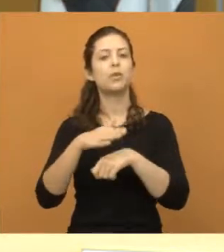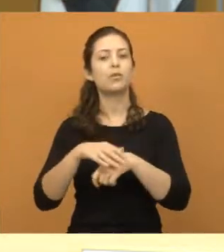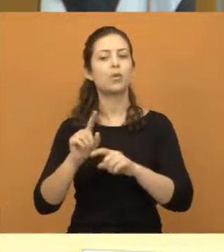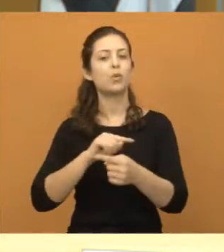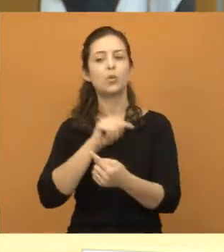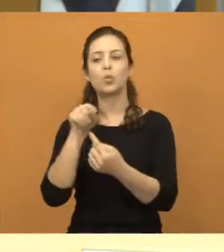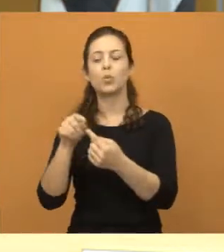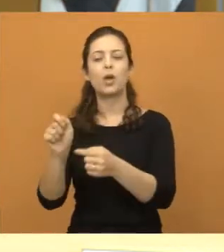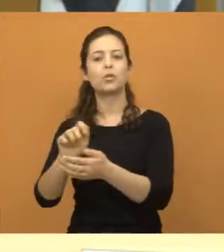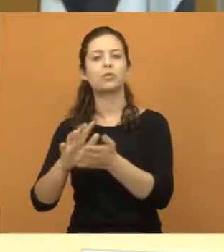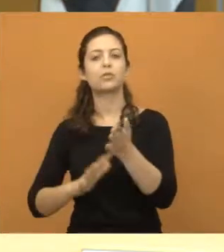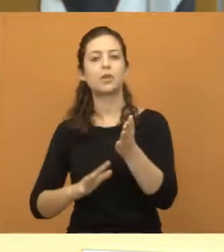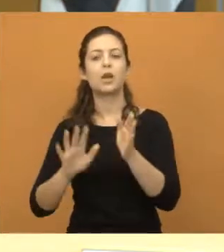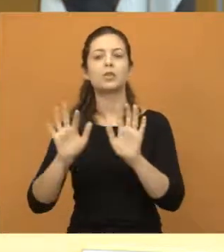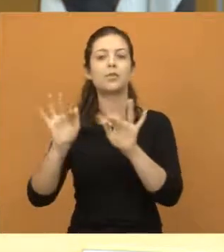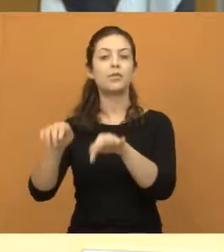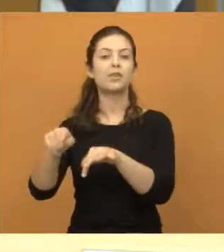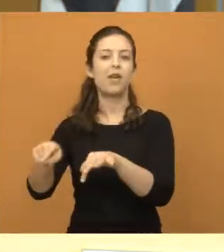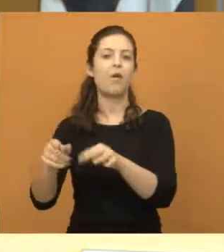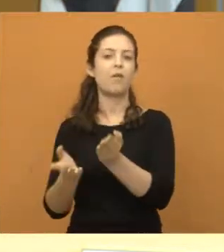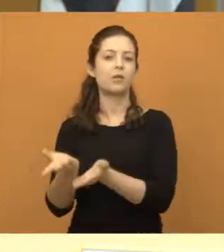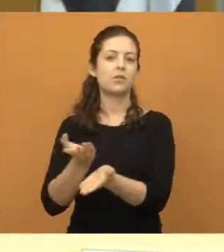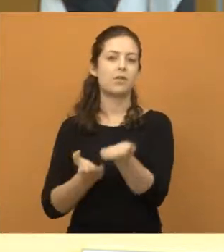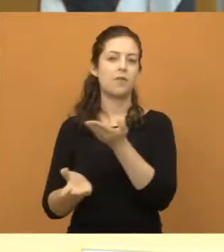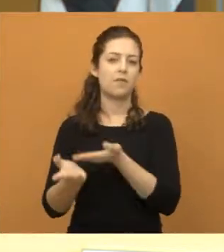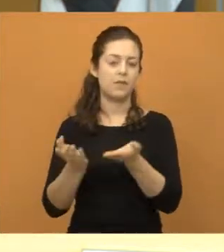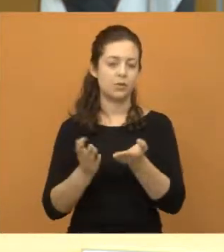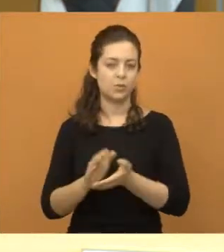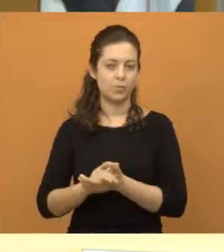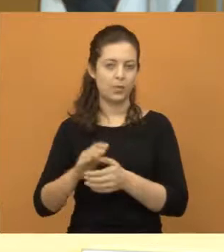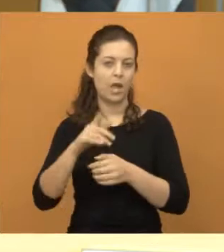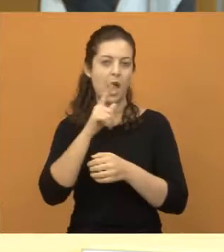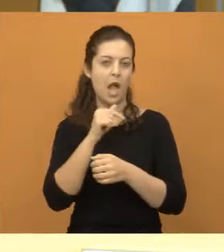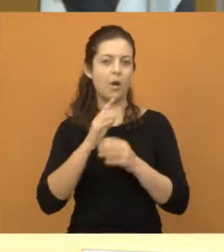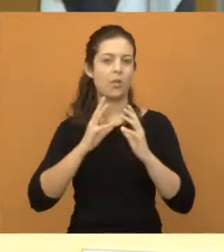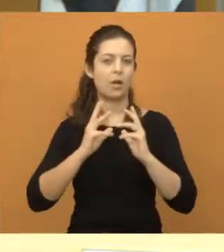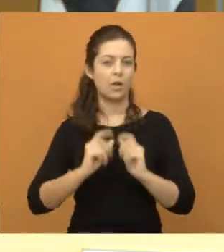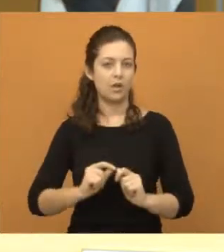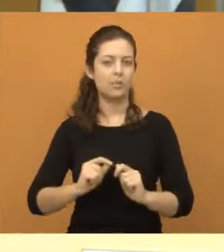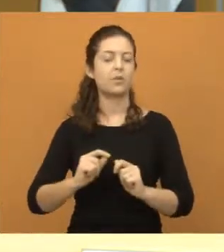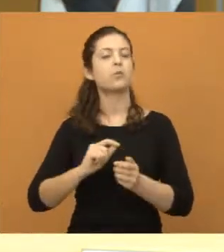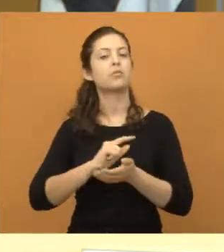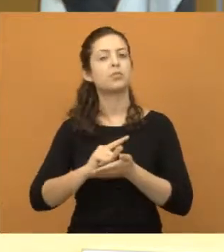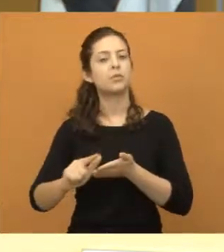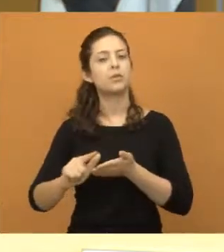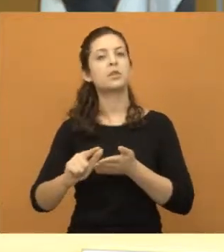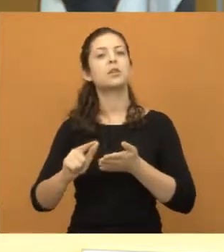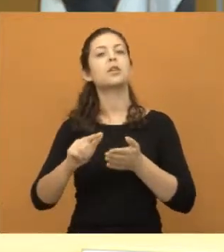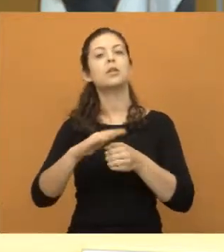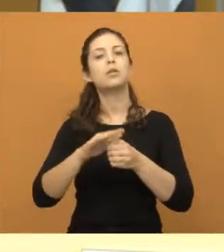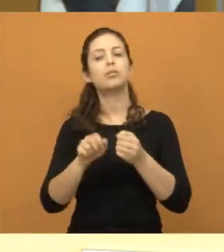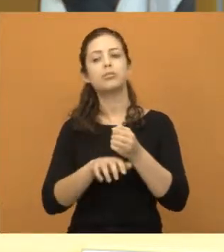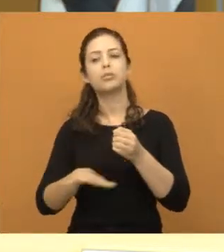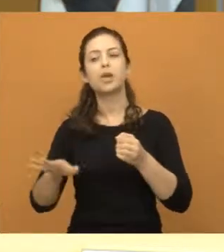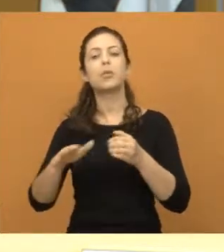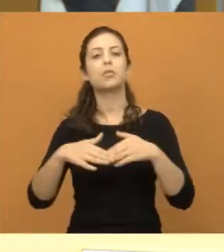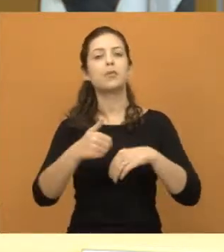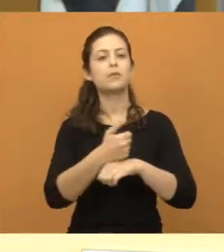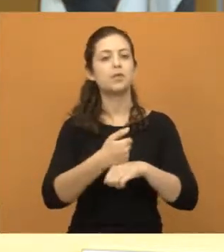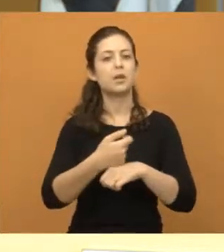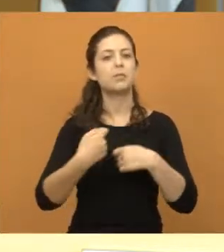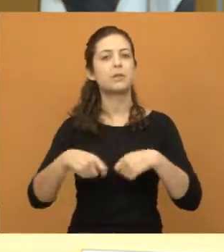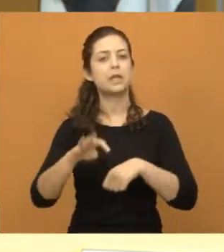ligadas às atividades fim do Serviço Autônomo de Água e Esgoto de Jacareí, havendo uma demanda crescente de